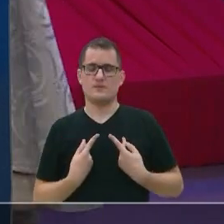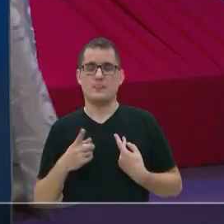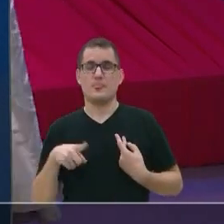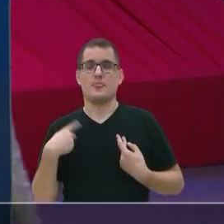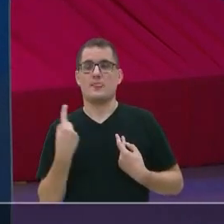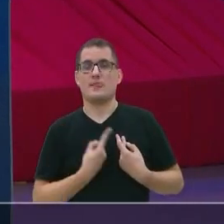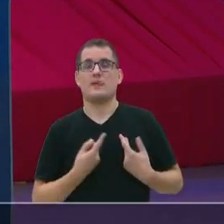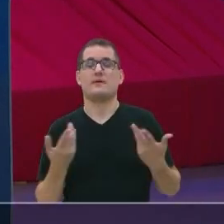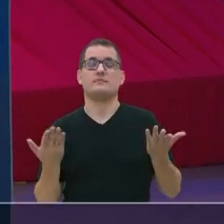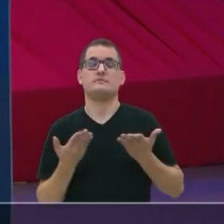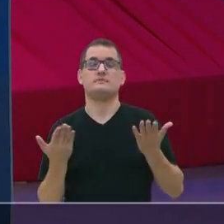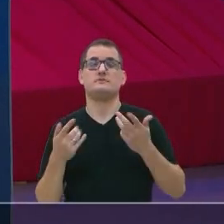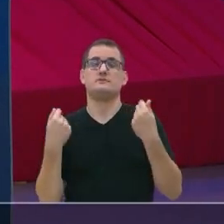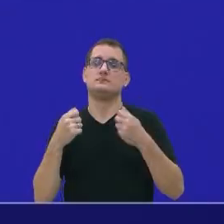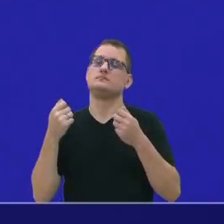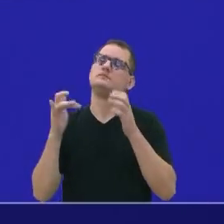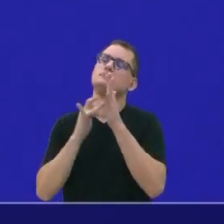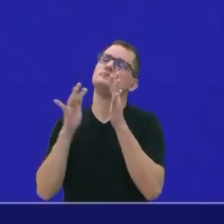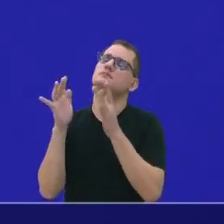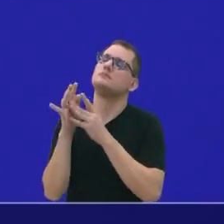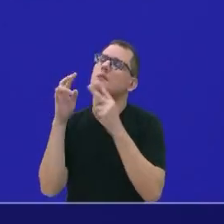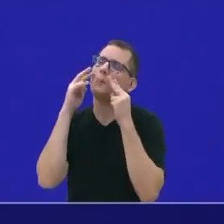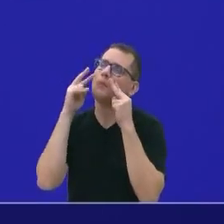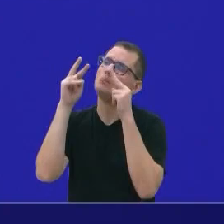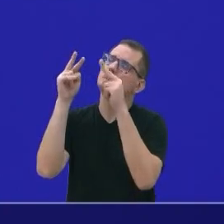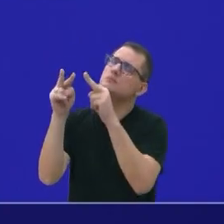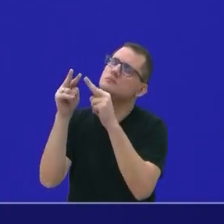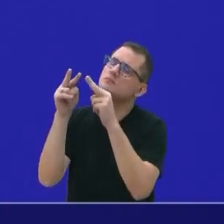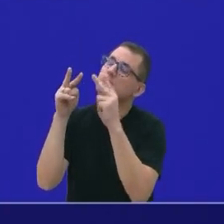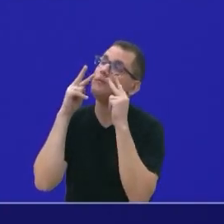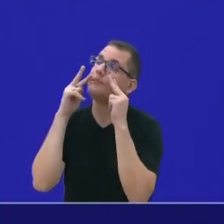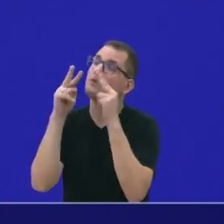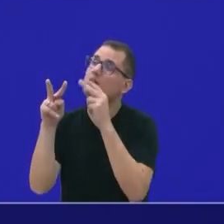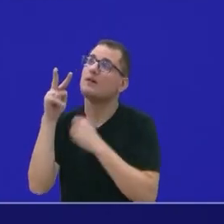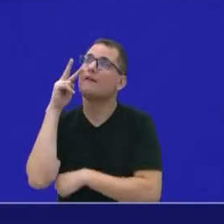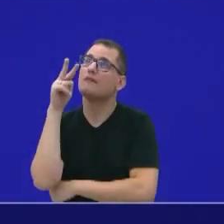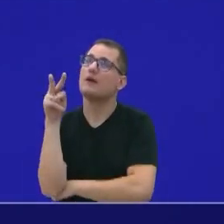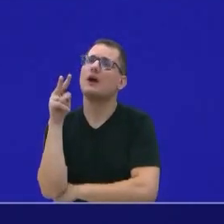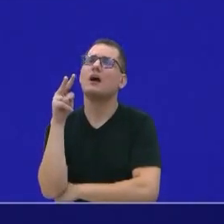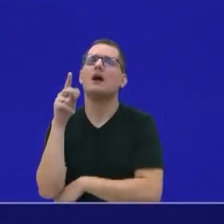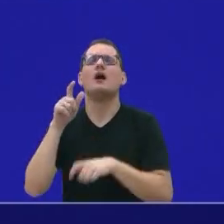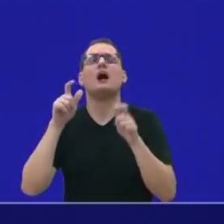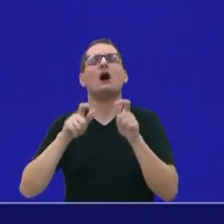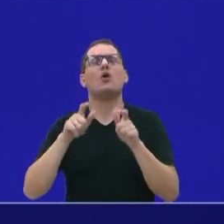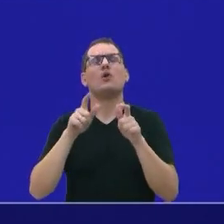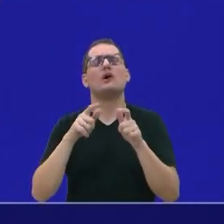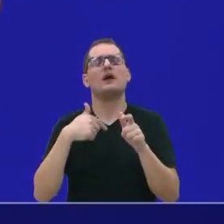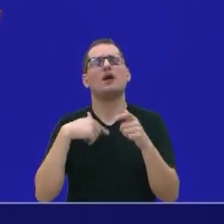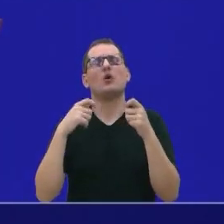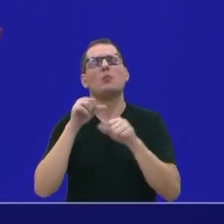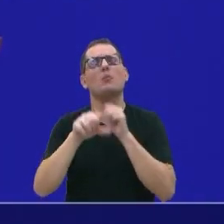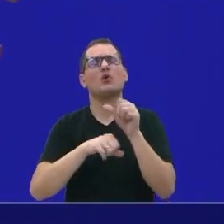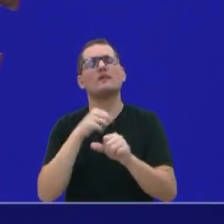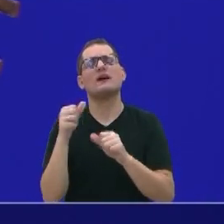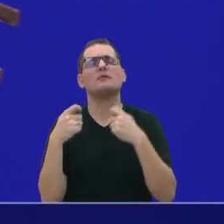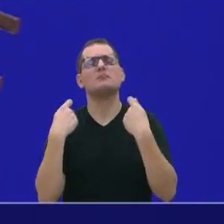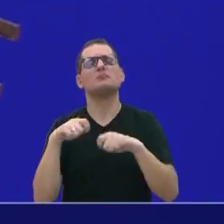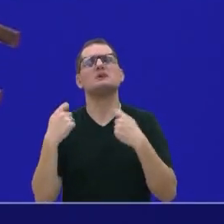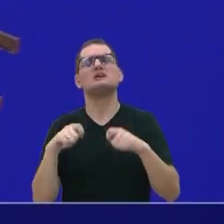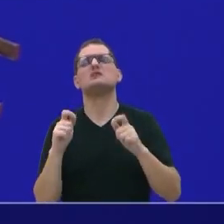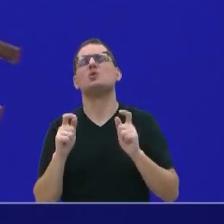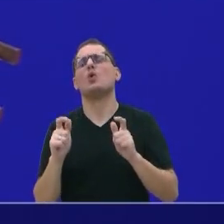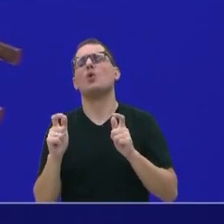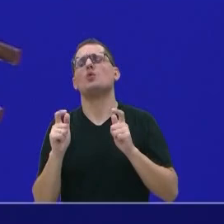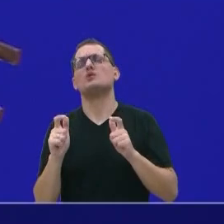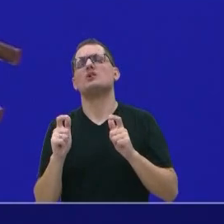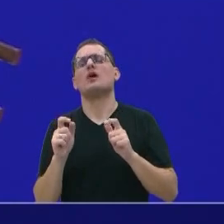nós hoje olhar para Jesus e ver onde eu preciso mudar, quais aspectos da minha